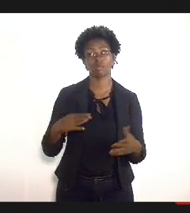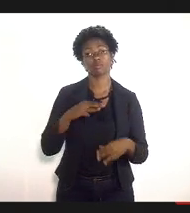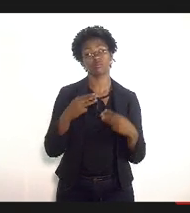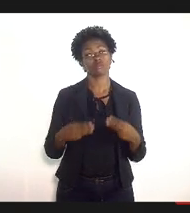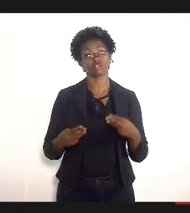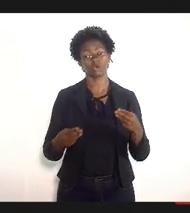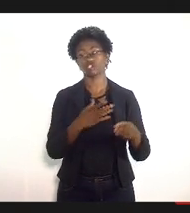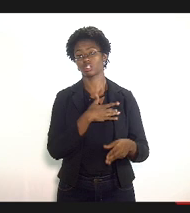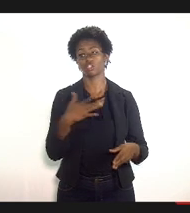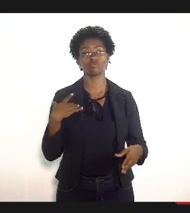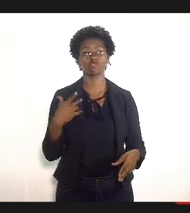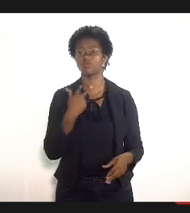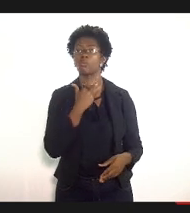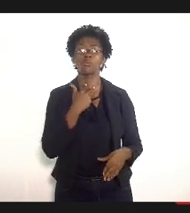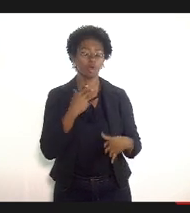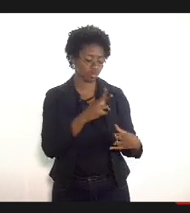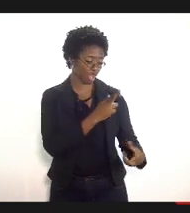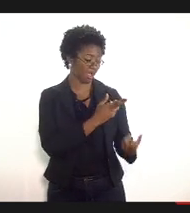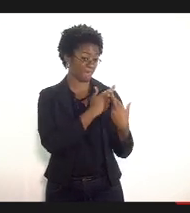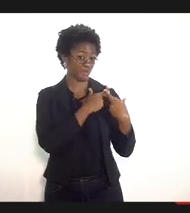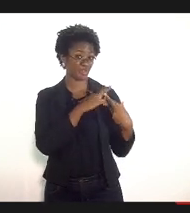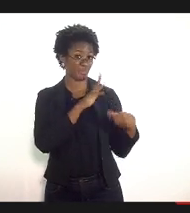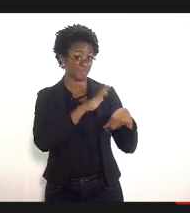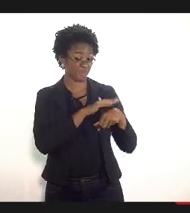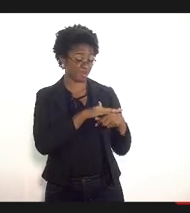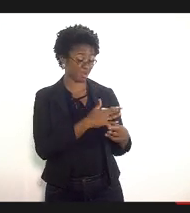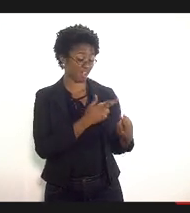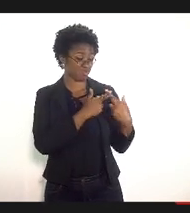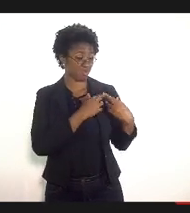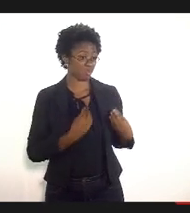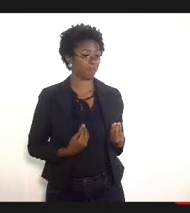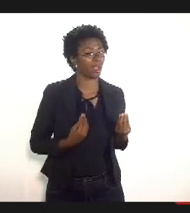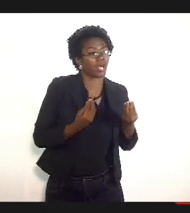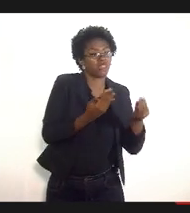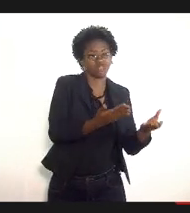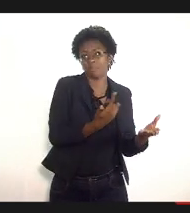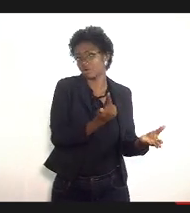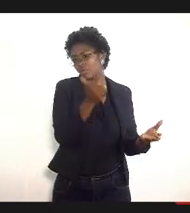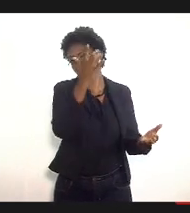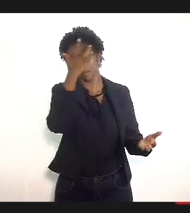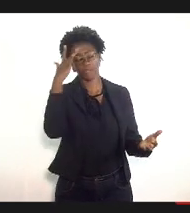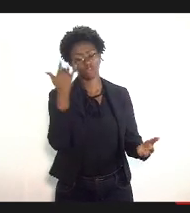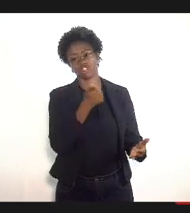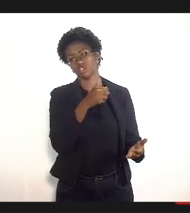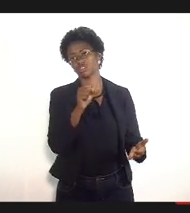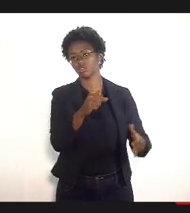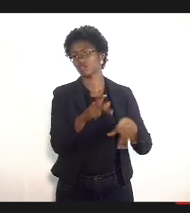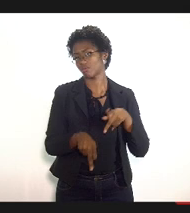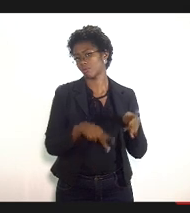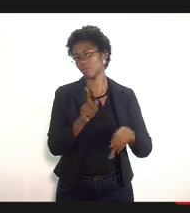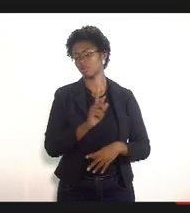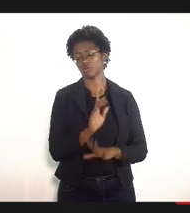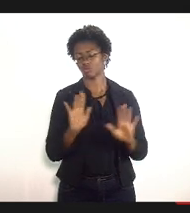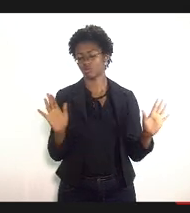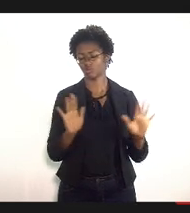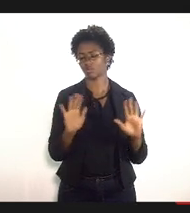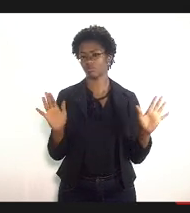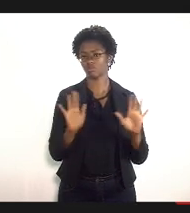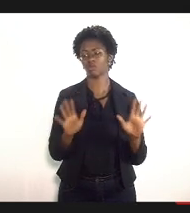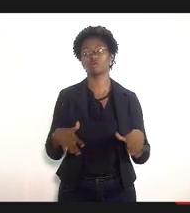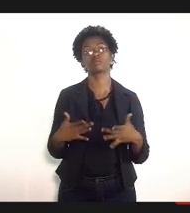a responsabilidade, a sua responsabilidade pela assistência à população. E é preciso